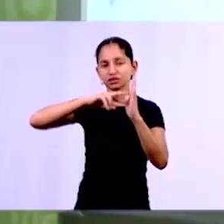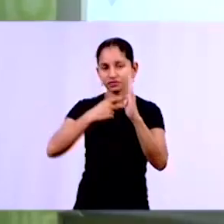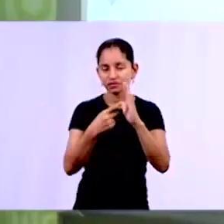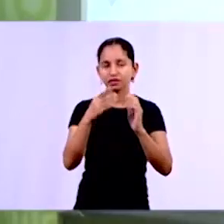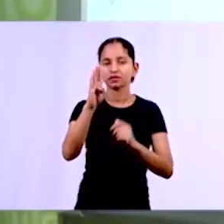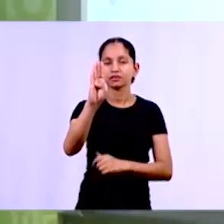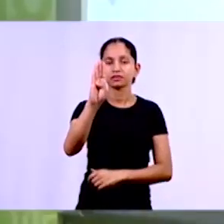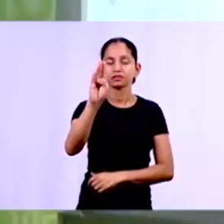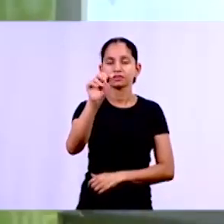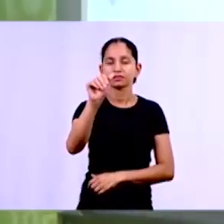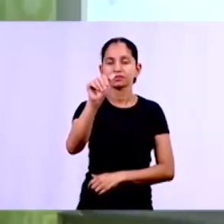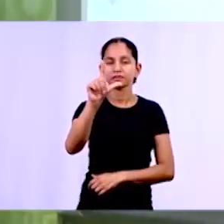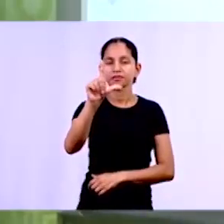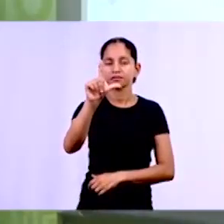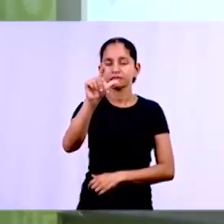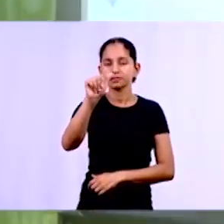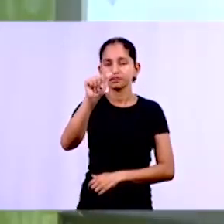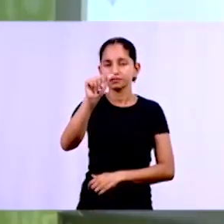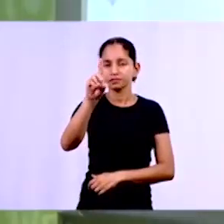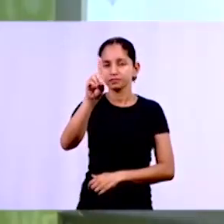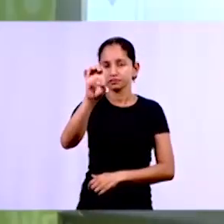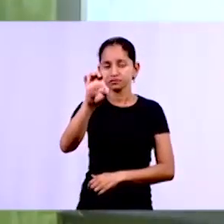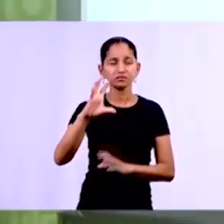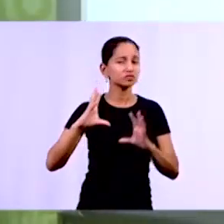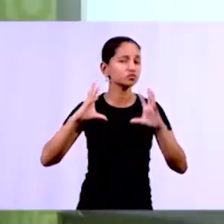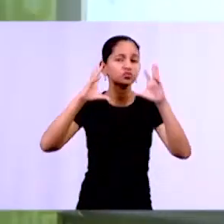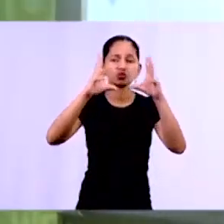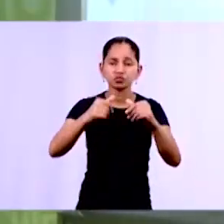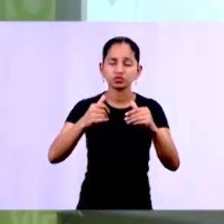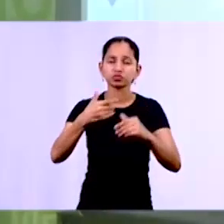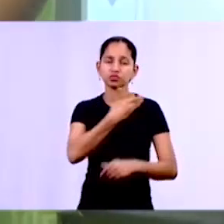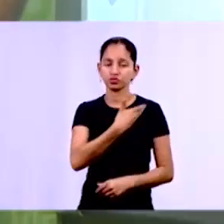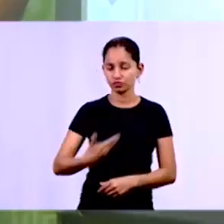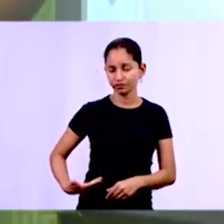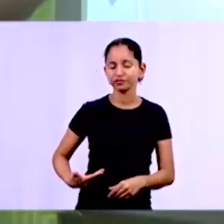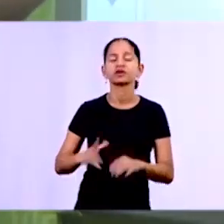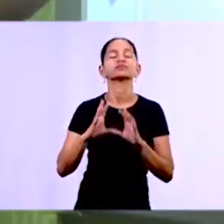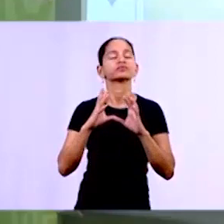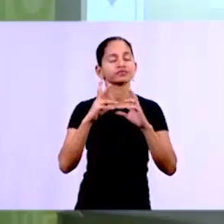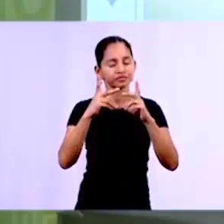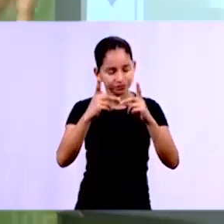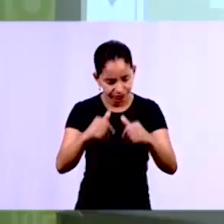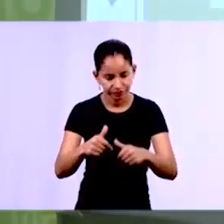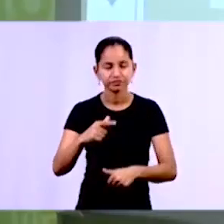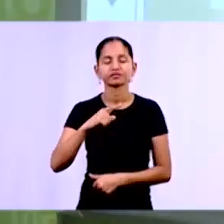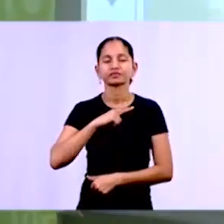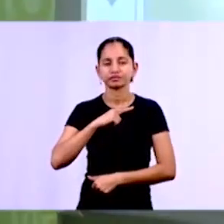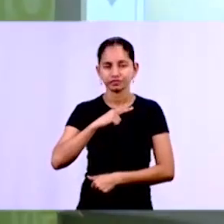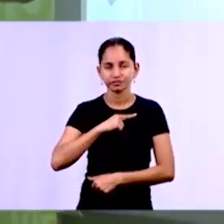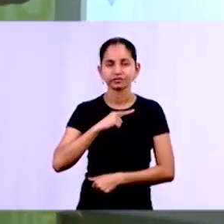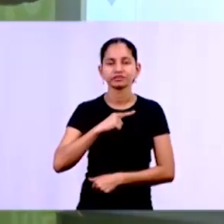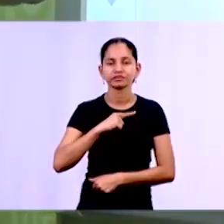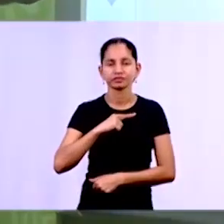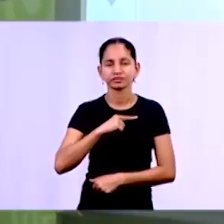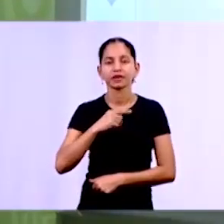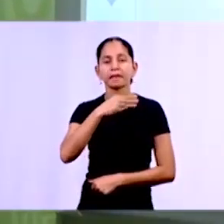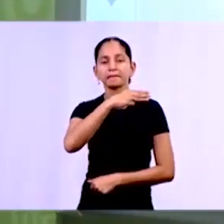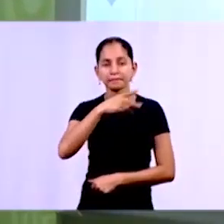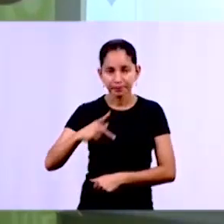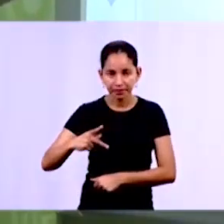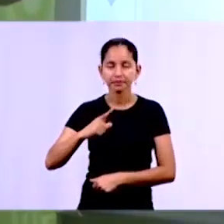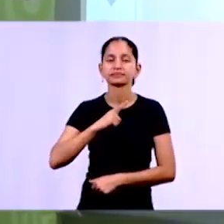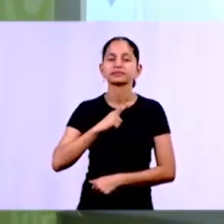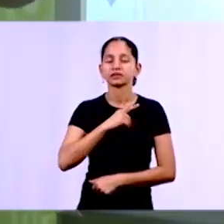Público tem um Blade, o Tribunal de Justiça tem um Blade, o Governo do Estado de Rondônia tem um Blade, o Detran está tendo Blade, compraram um Blade,